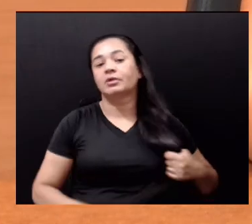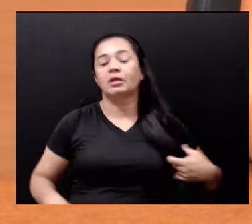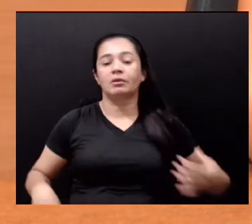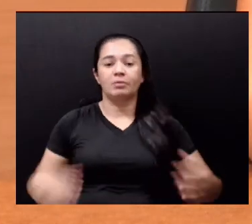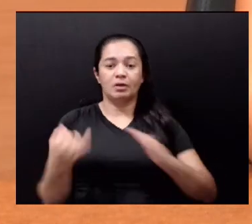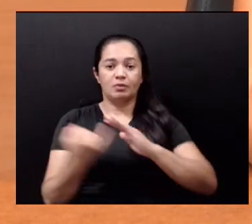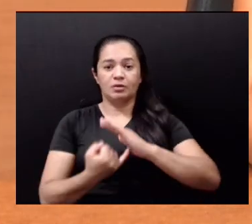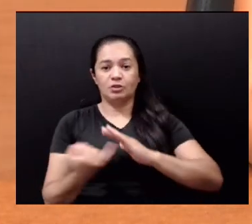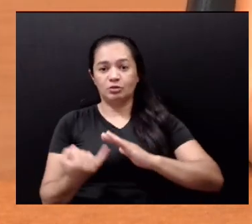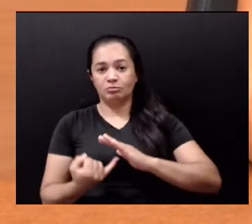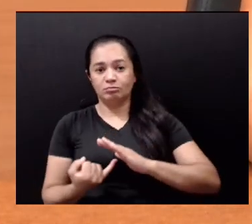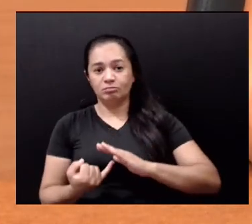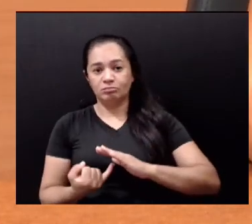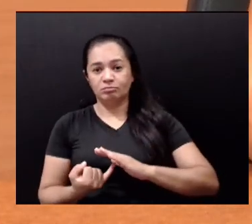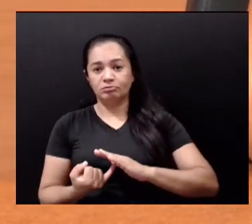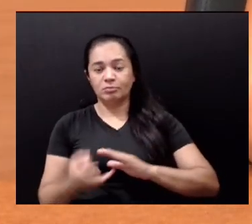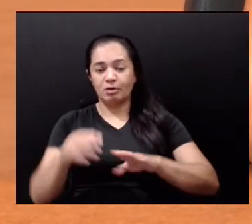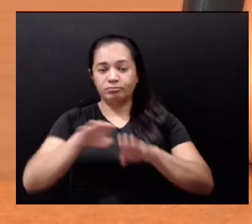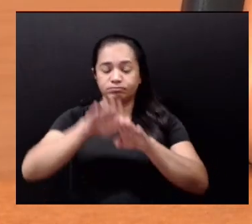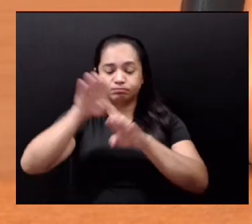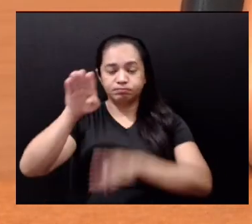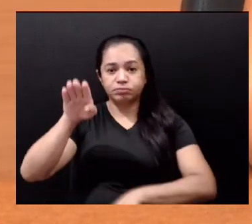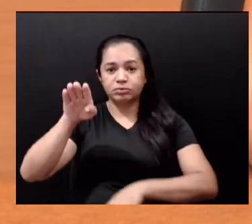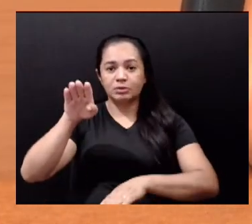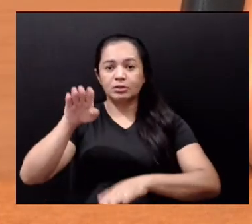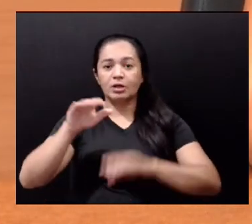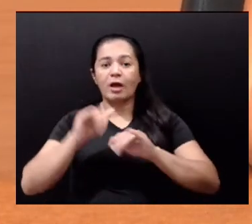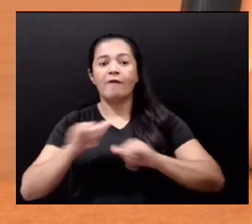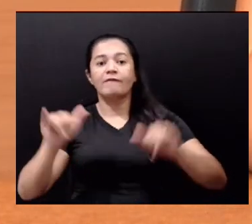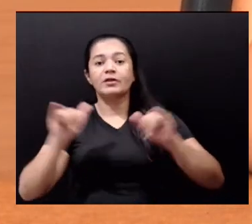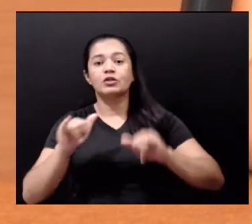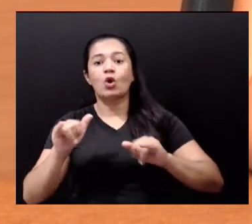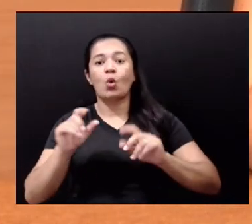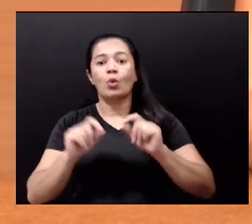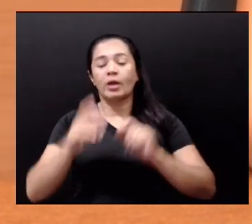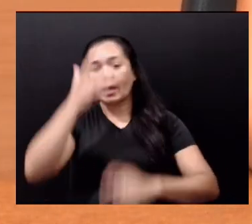de desigualdade, publicou que os bilionários, em